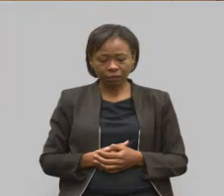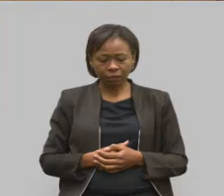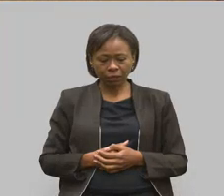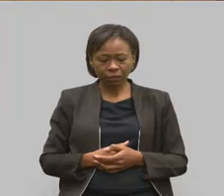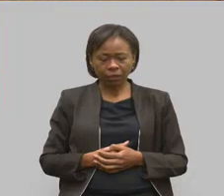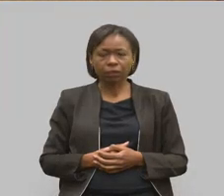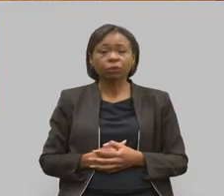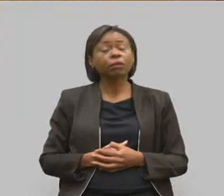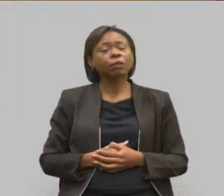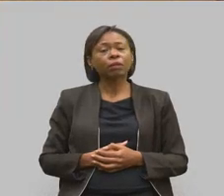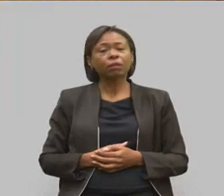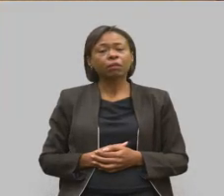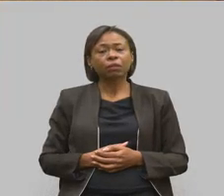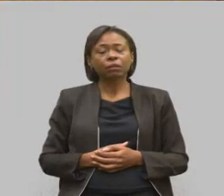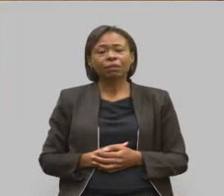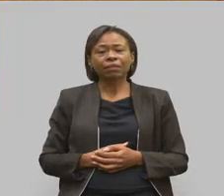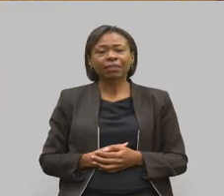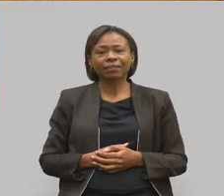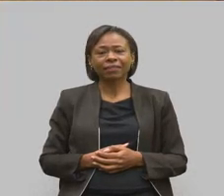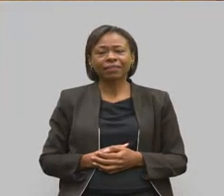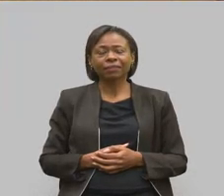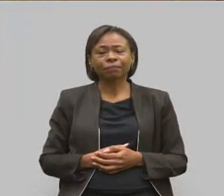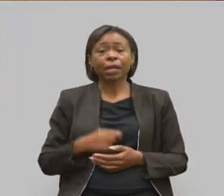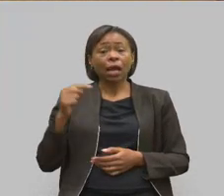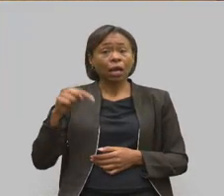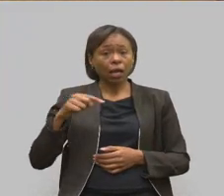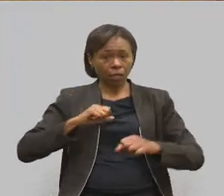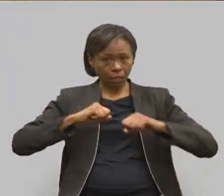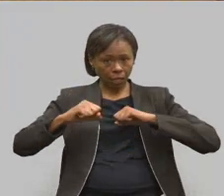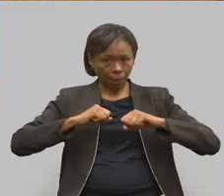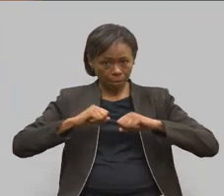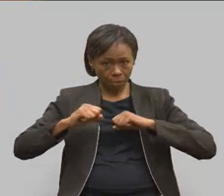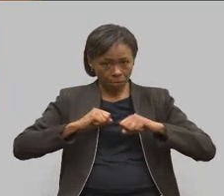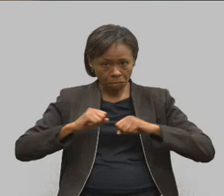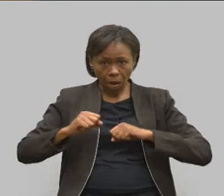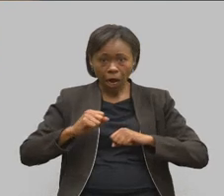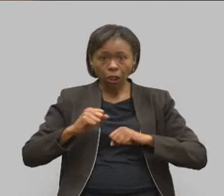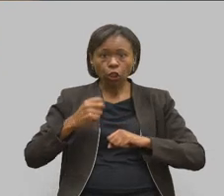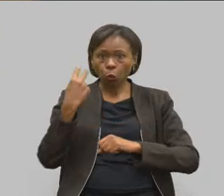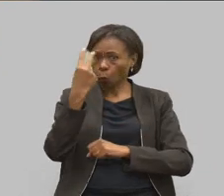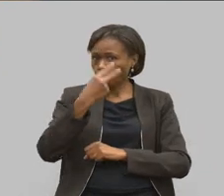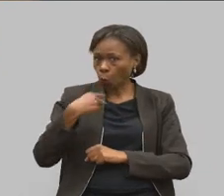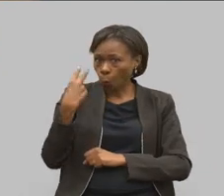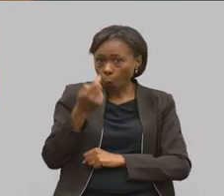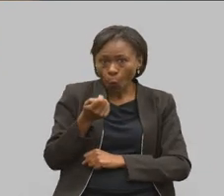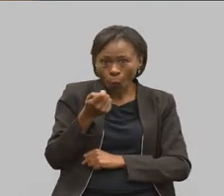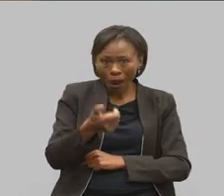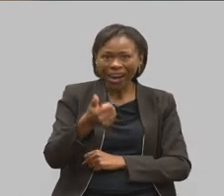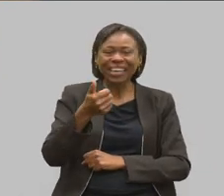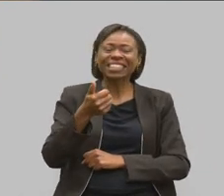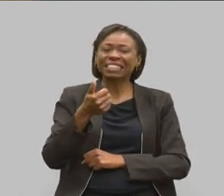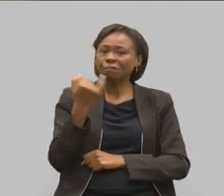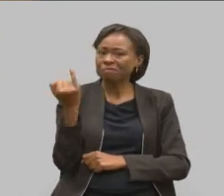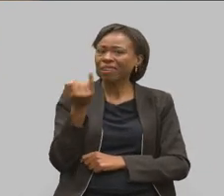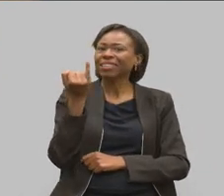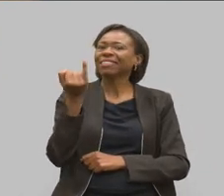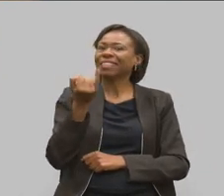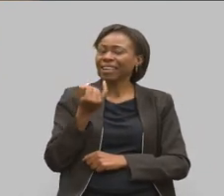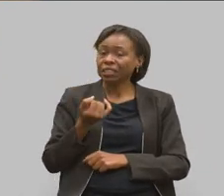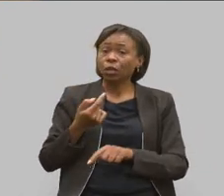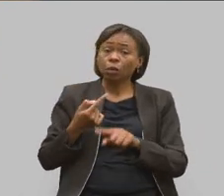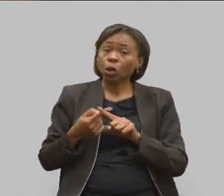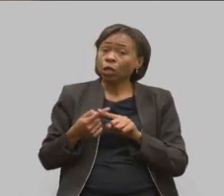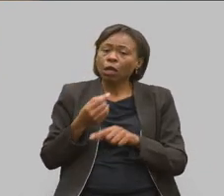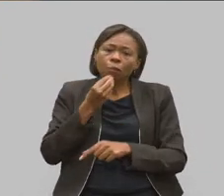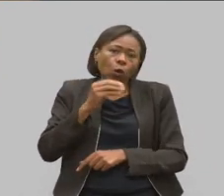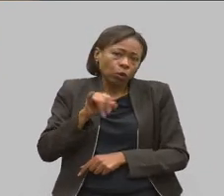eh muito importante esse debate Nós já vamos para 2 horas de audiência pública onde nós tivemos a oportunidade de abordar a